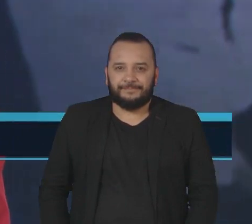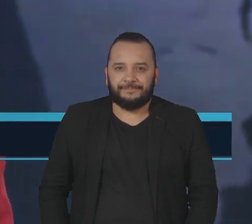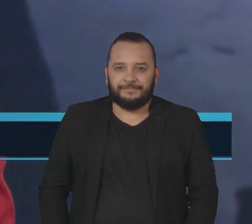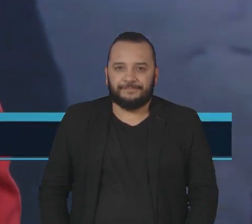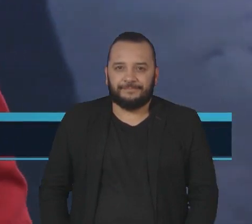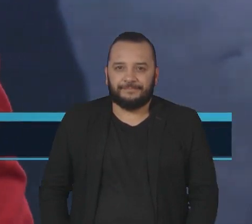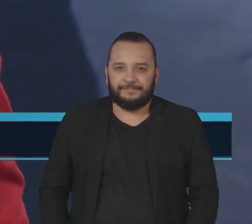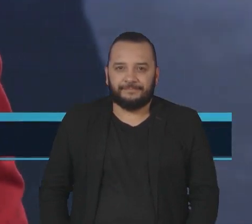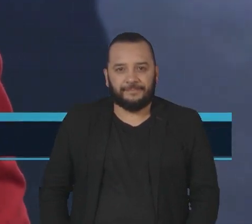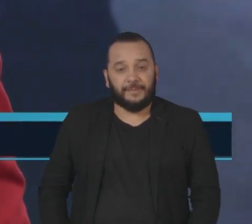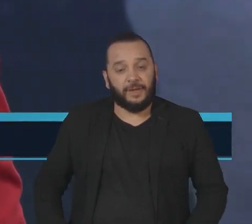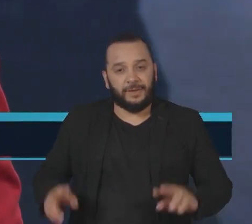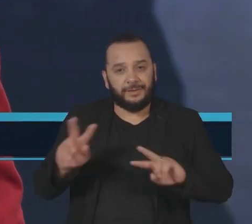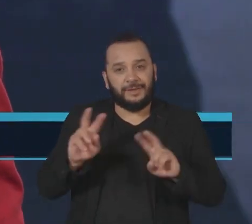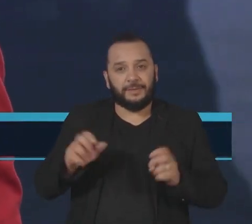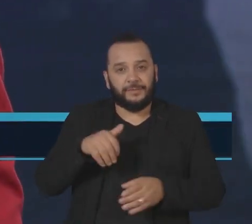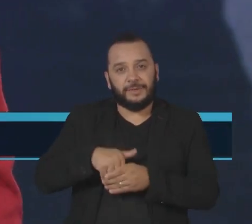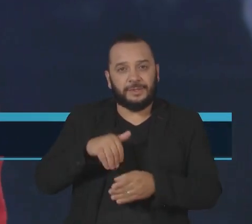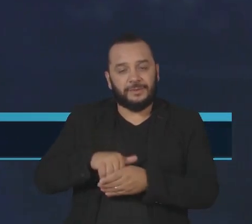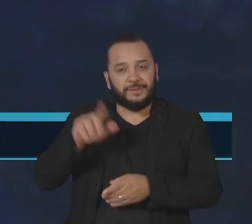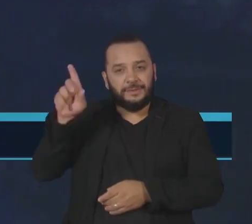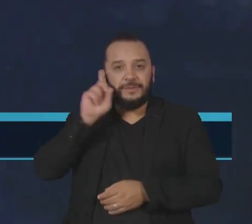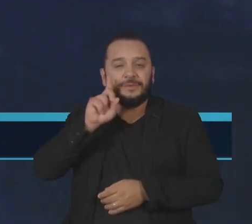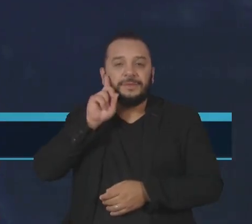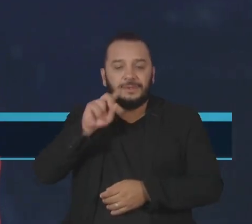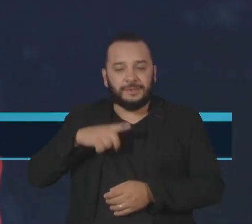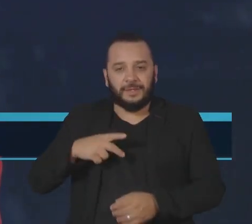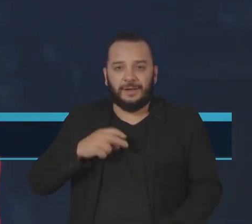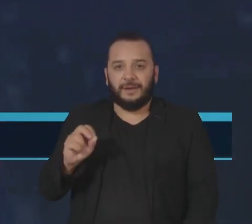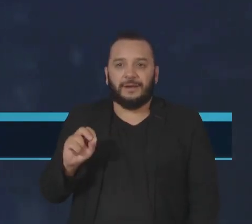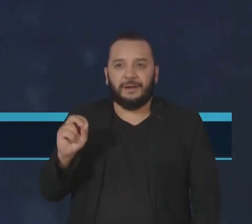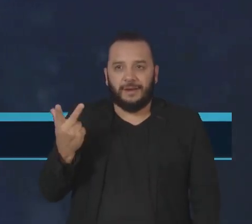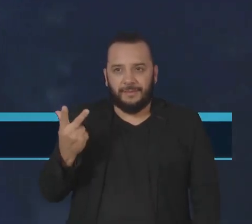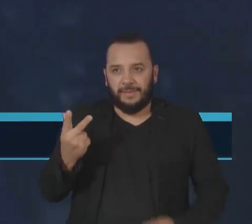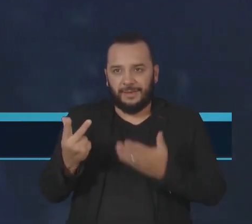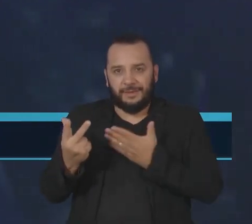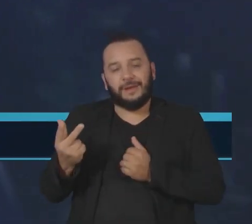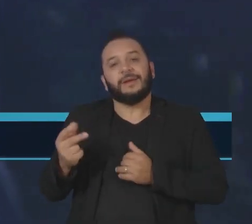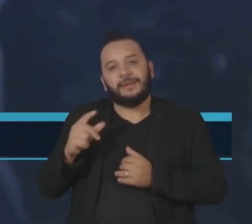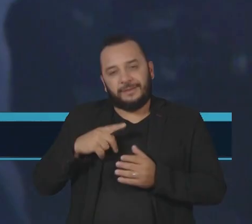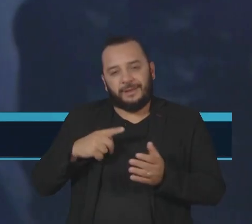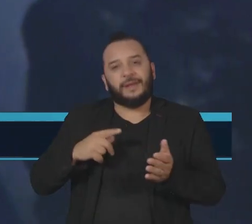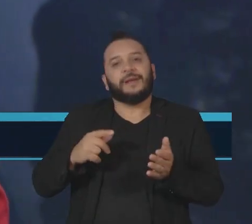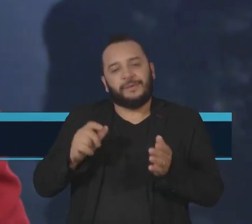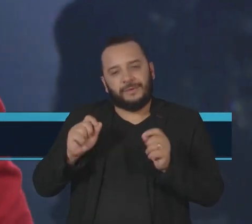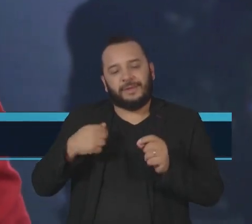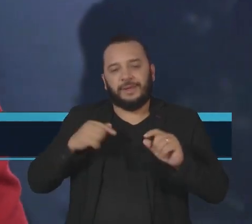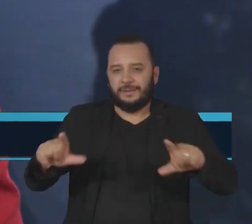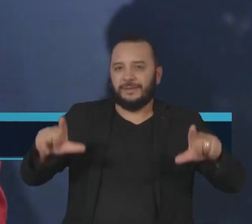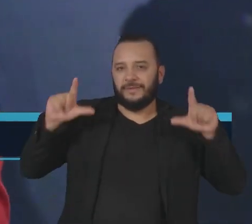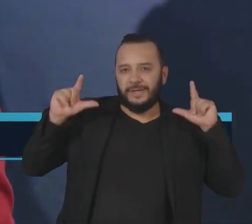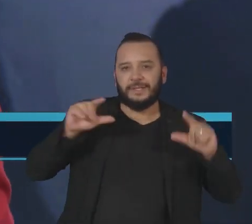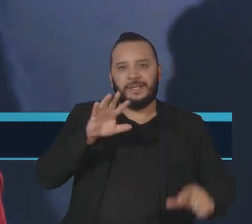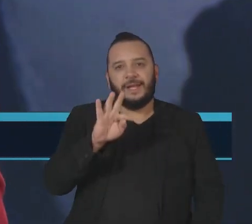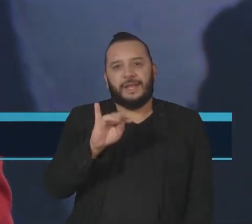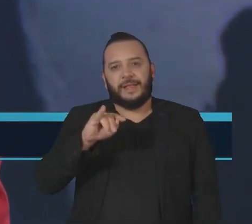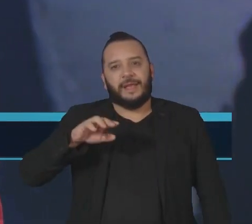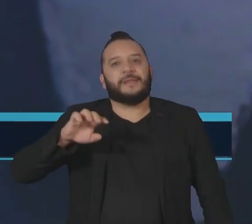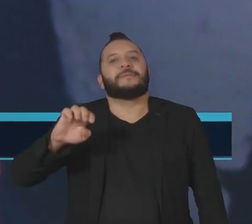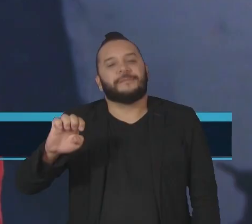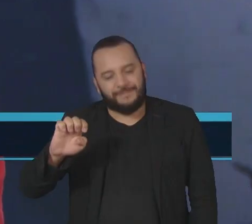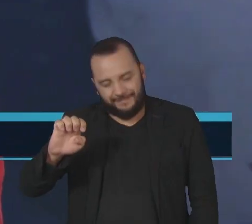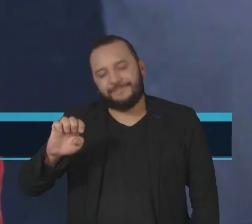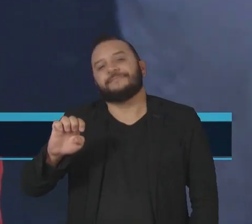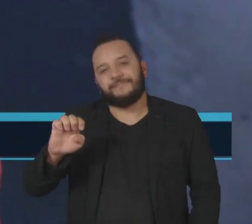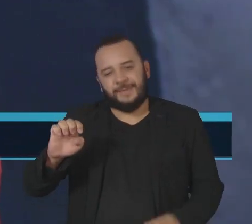E agora vamos às eleições nos Estados Unidos. A democrata Kamala Harris é a capa da edição desta semana da revista Time. E uma nova pesquisa